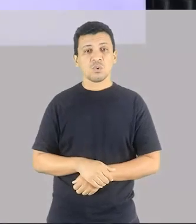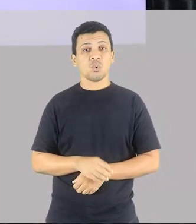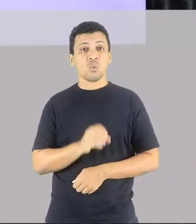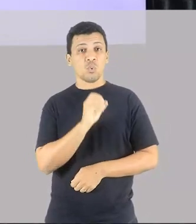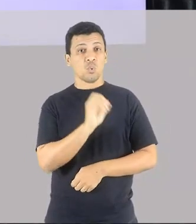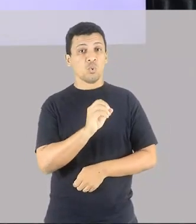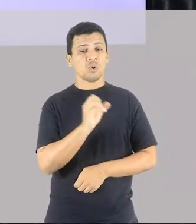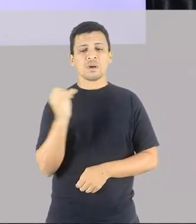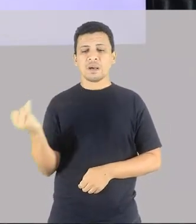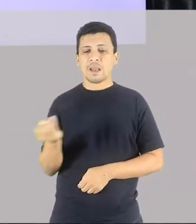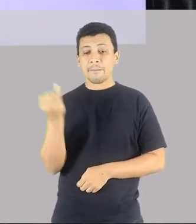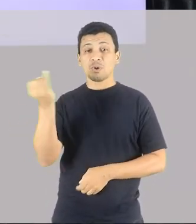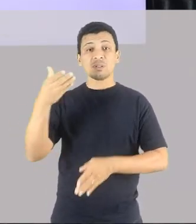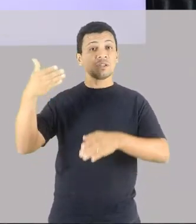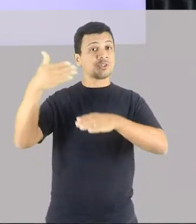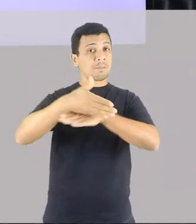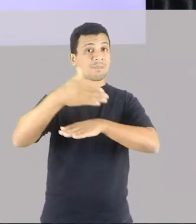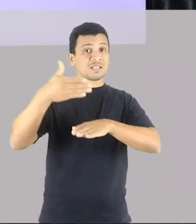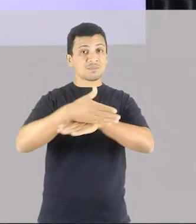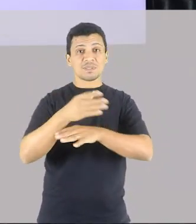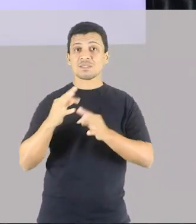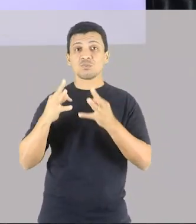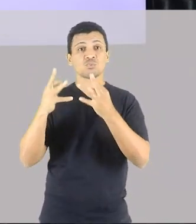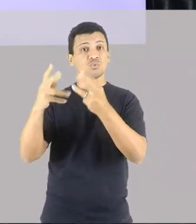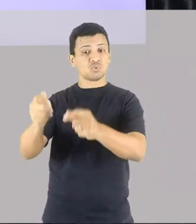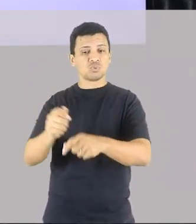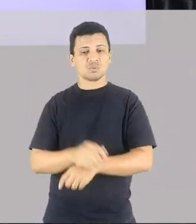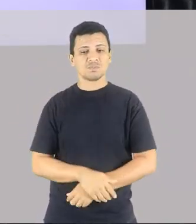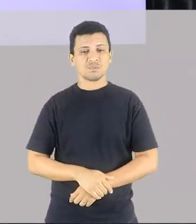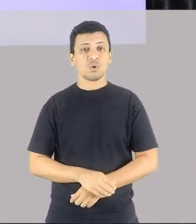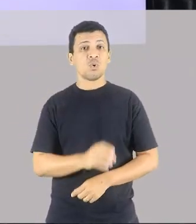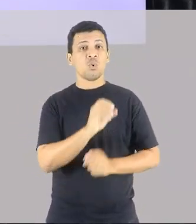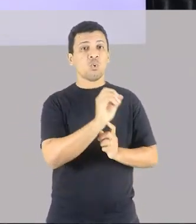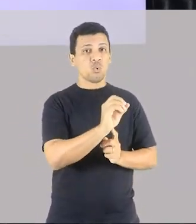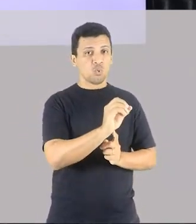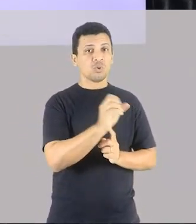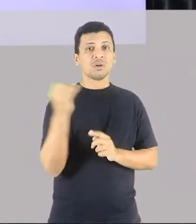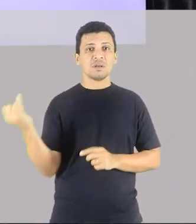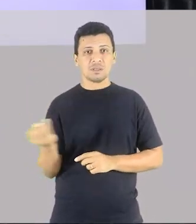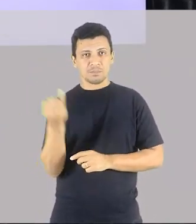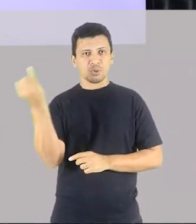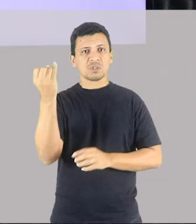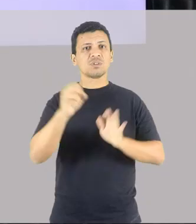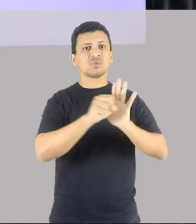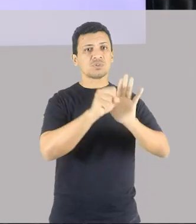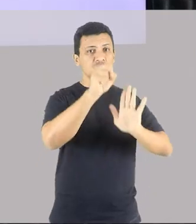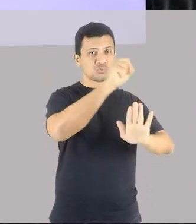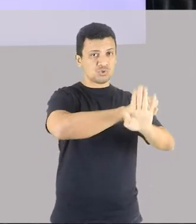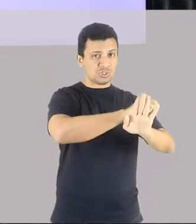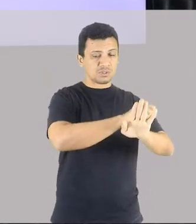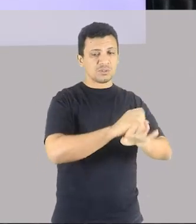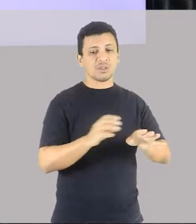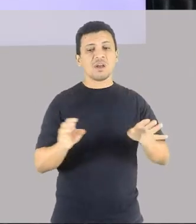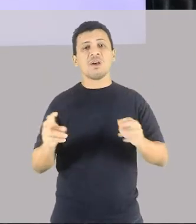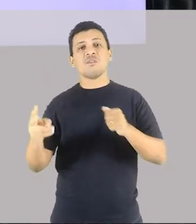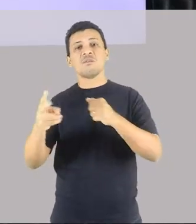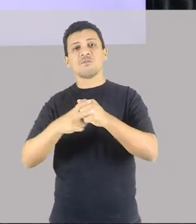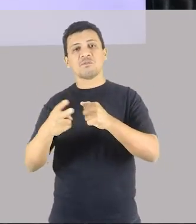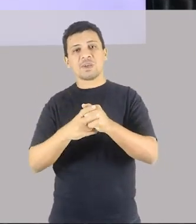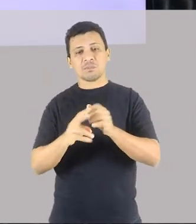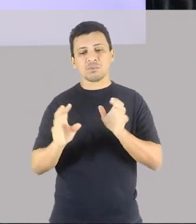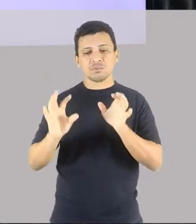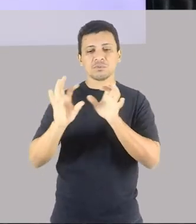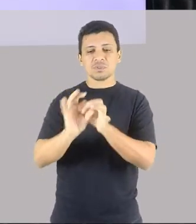a participação de todos. Notem que o termo o importante é o sujeito. Você tem um sujeito e você tem um verbo de ligação.